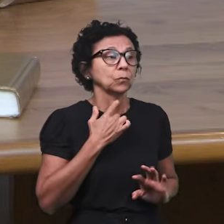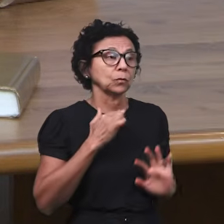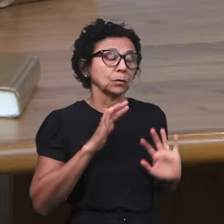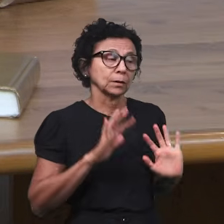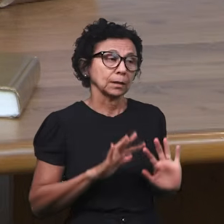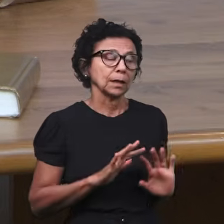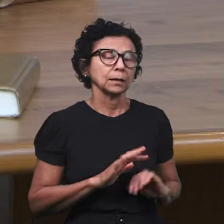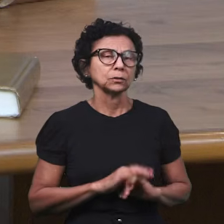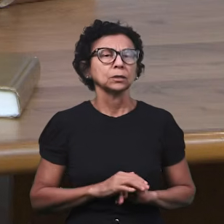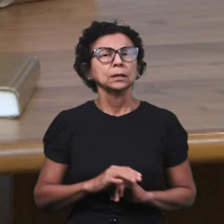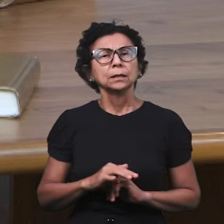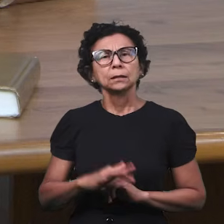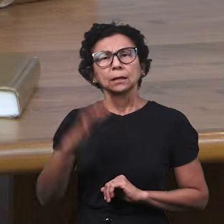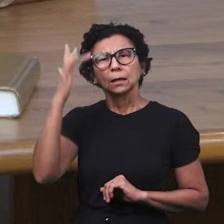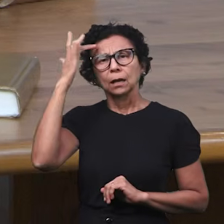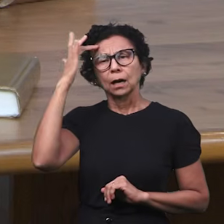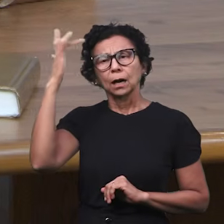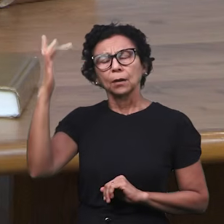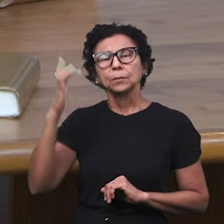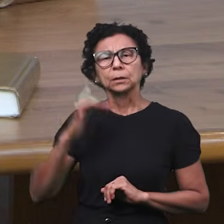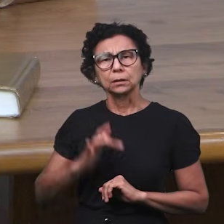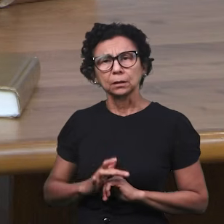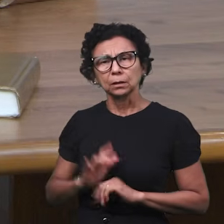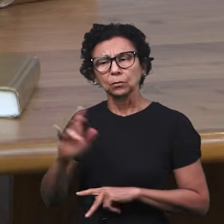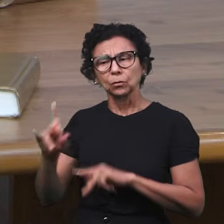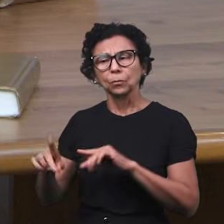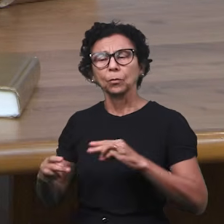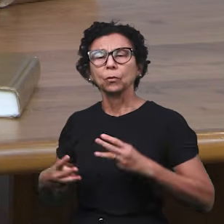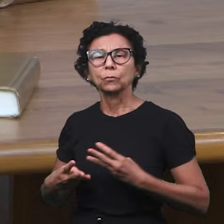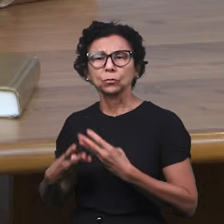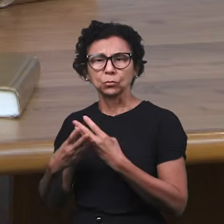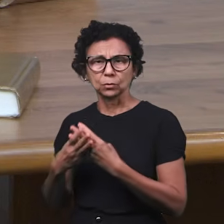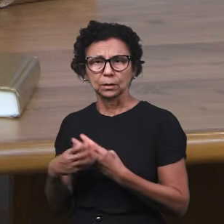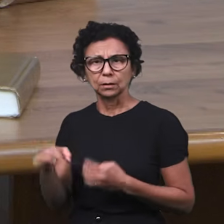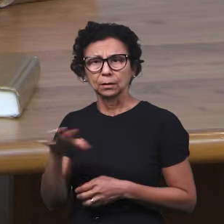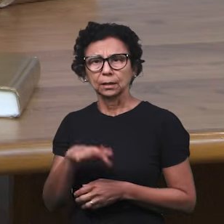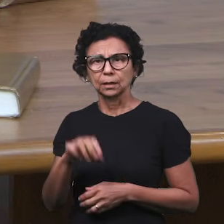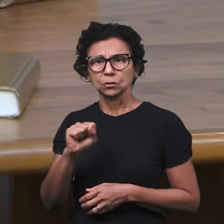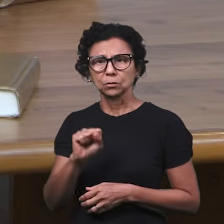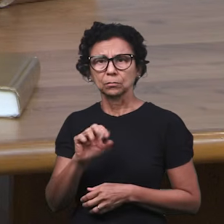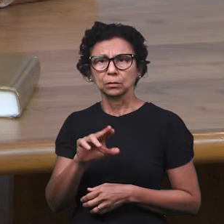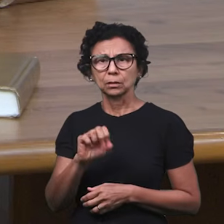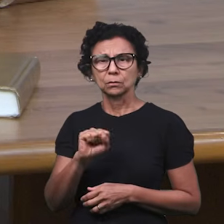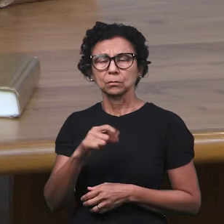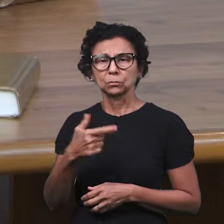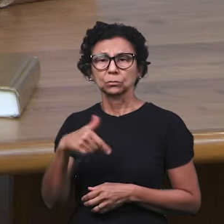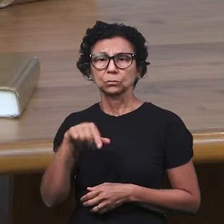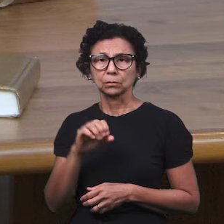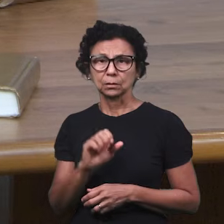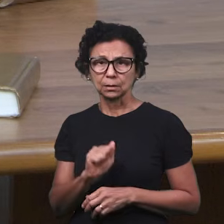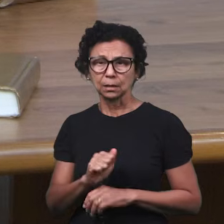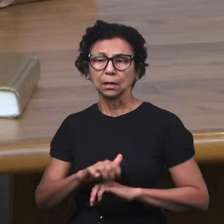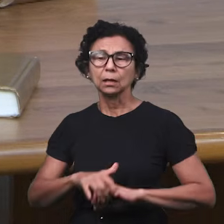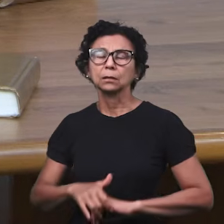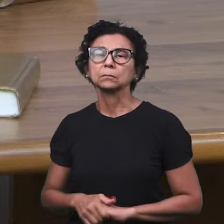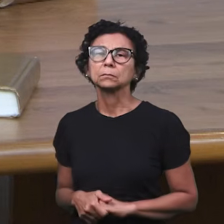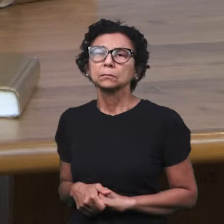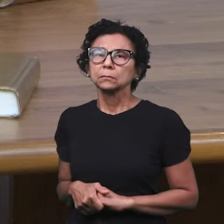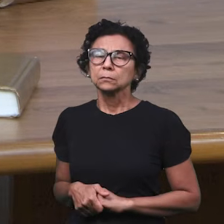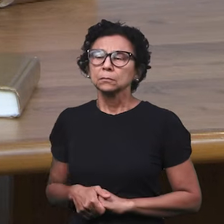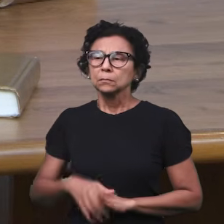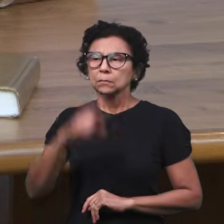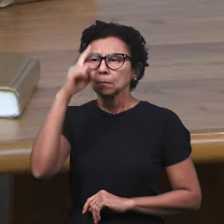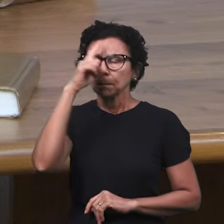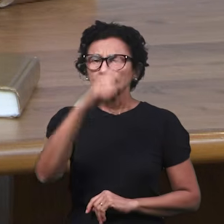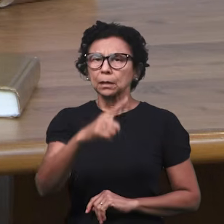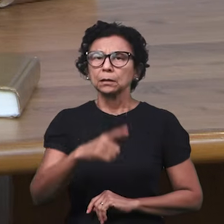aos judeus que se acham em Suzã, que façam conforme ao mandado de hoje, e enforquem os